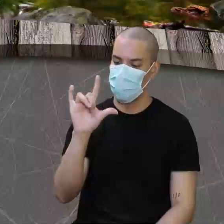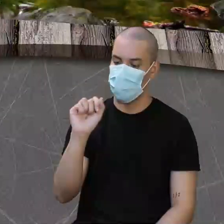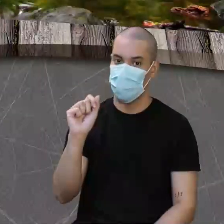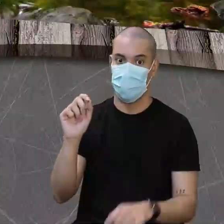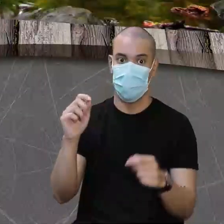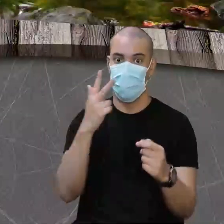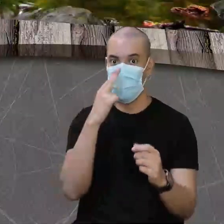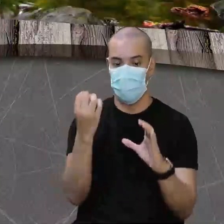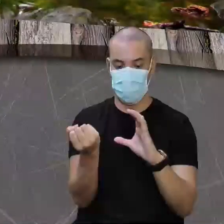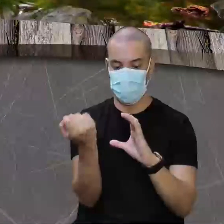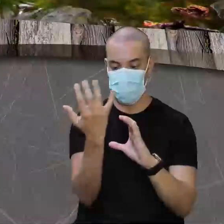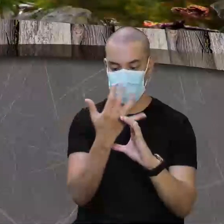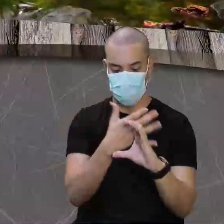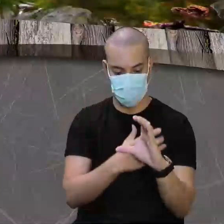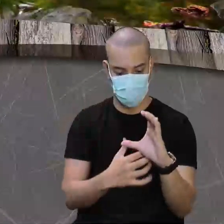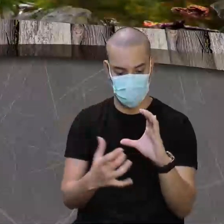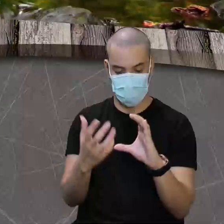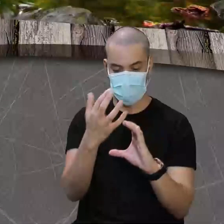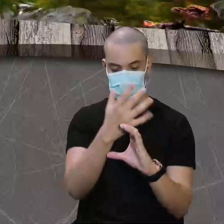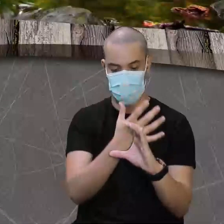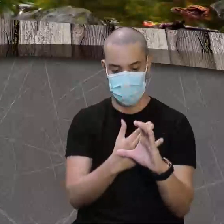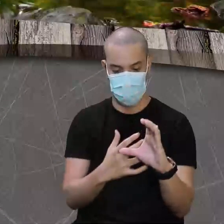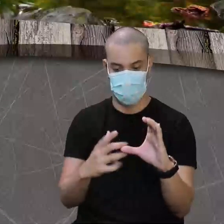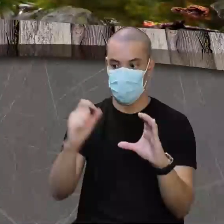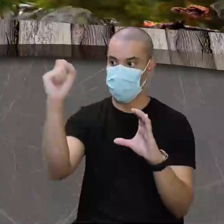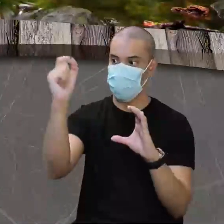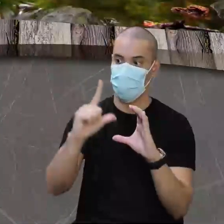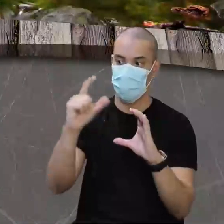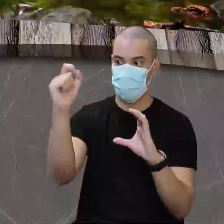é agitada, tá? Por essa